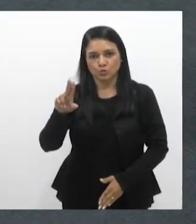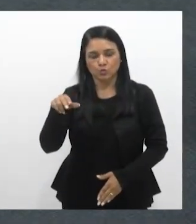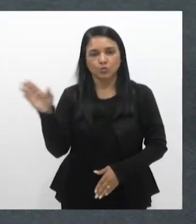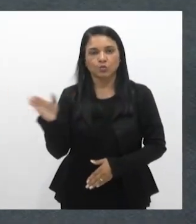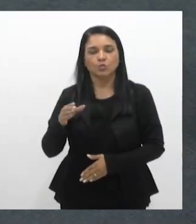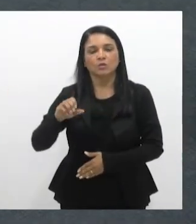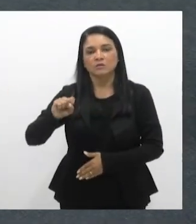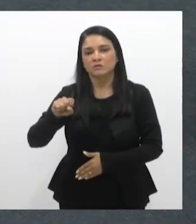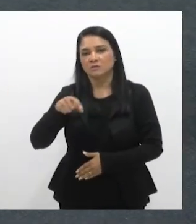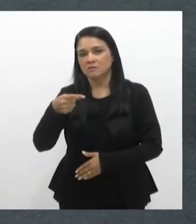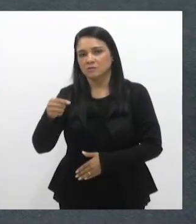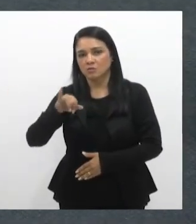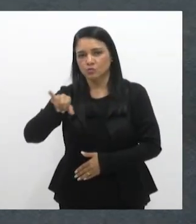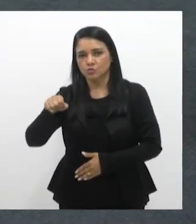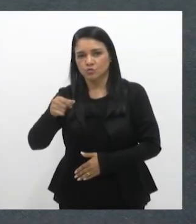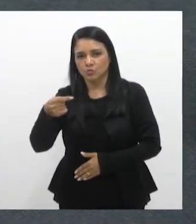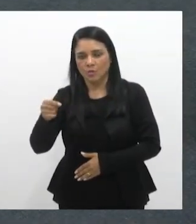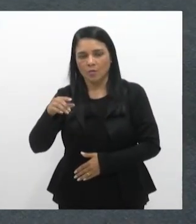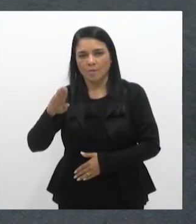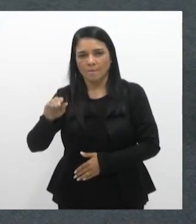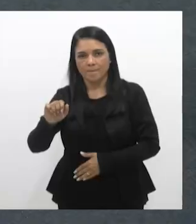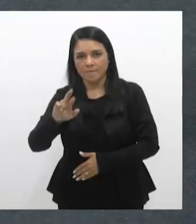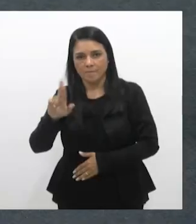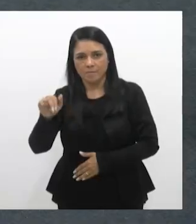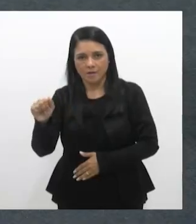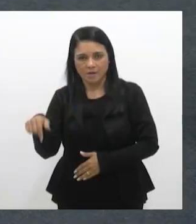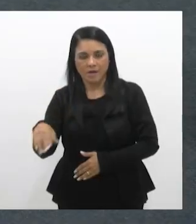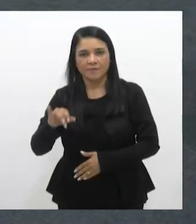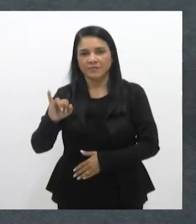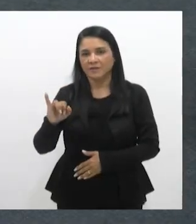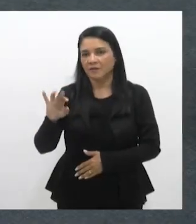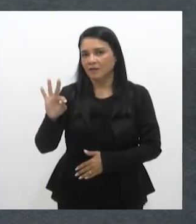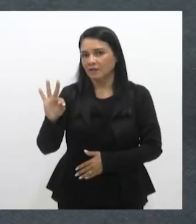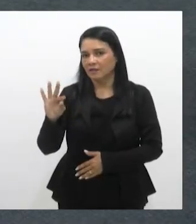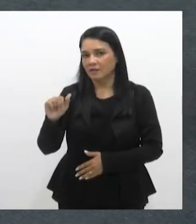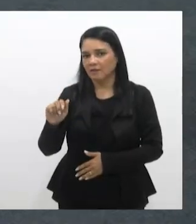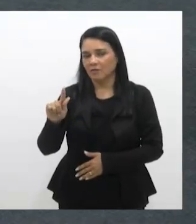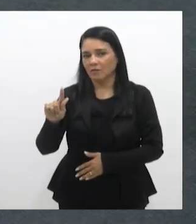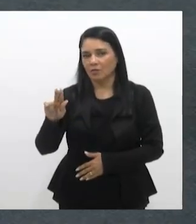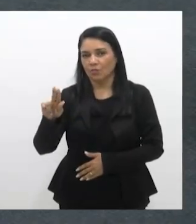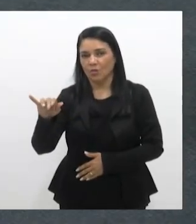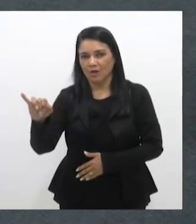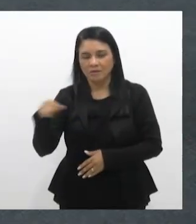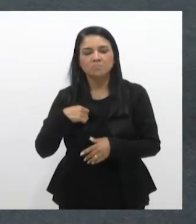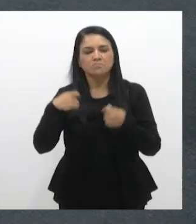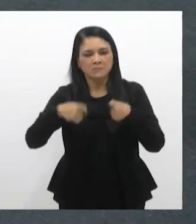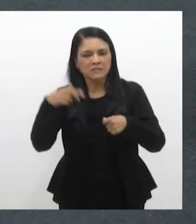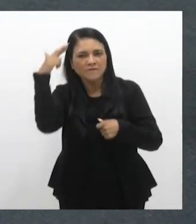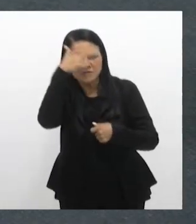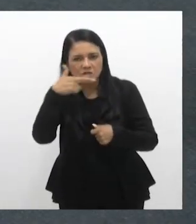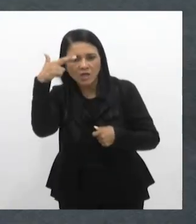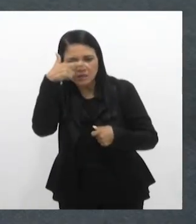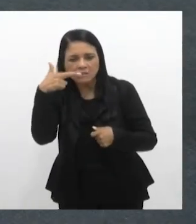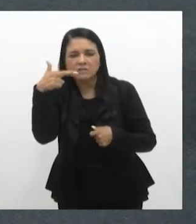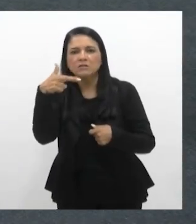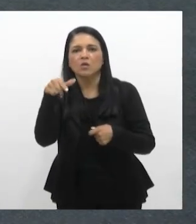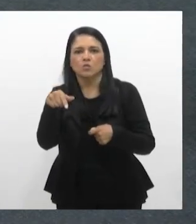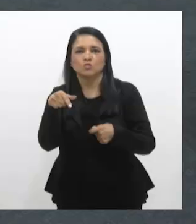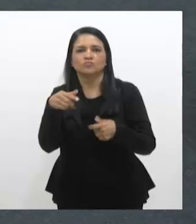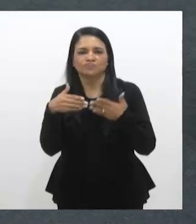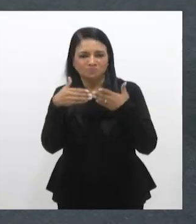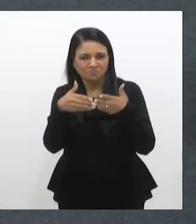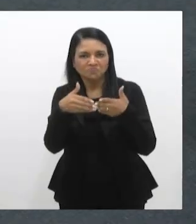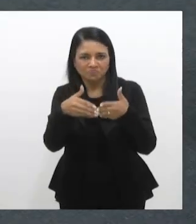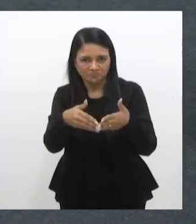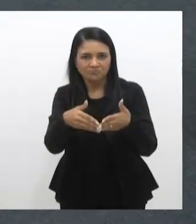Rio de Janeiro, tem que intensificar esses contêineres que entram no estado do Rio de Janeiro. Eu faço parte da